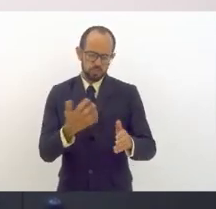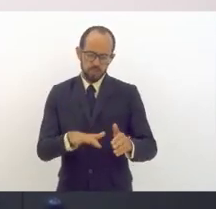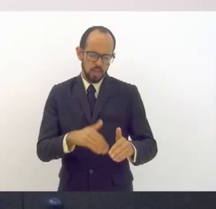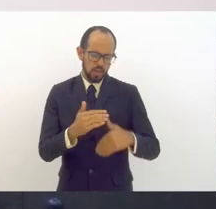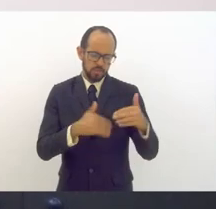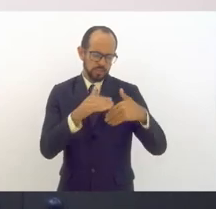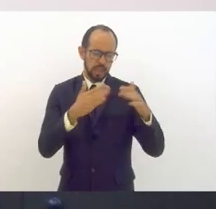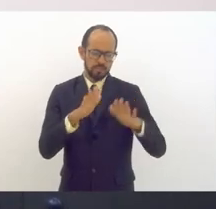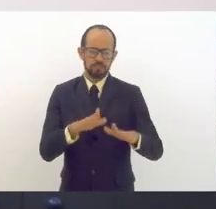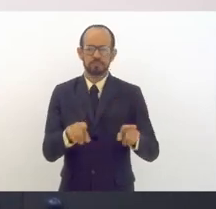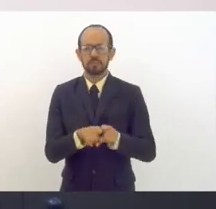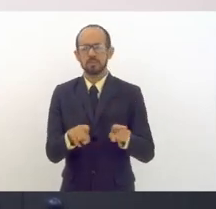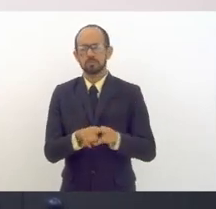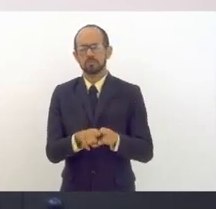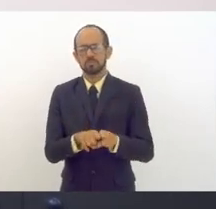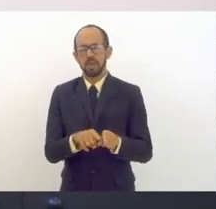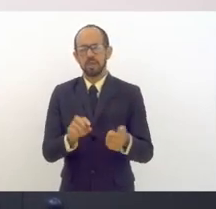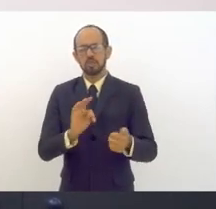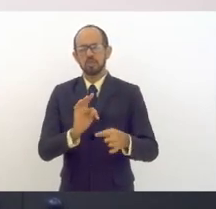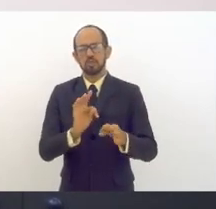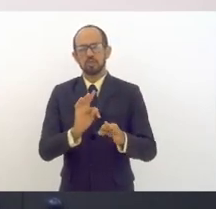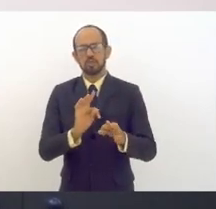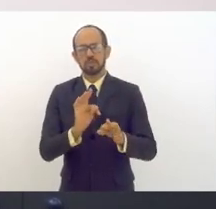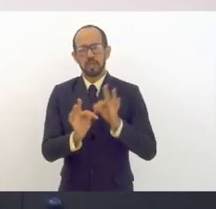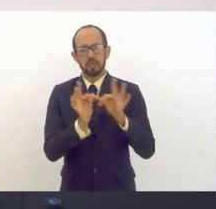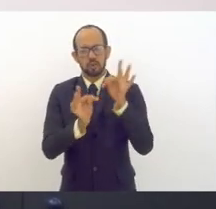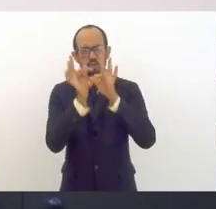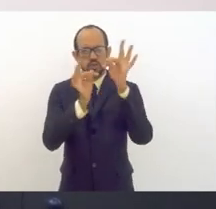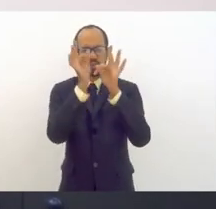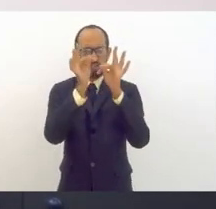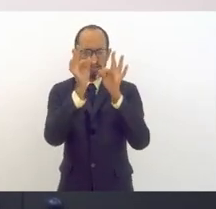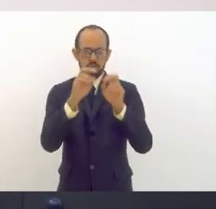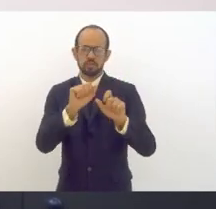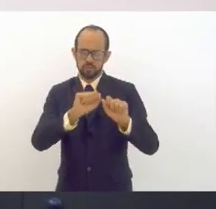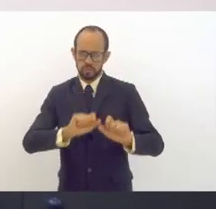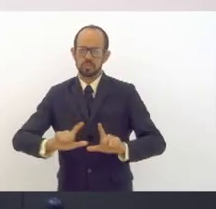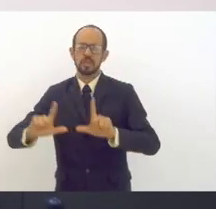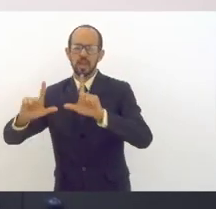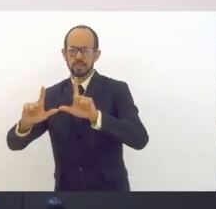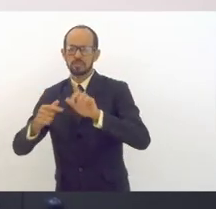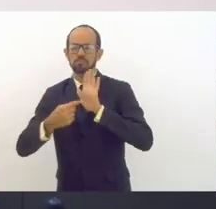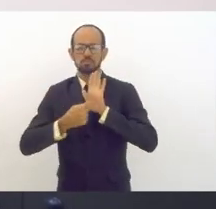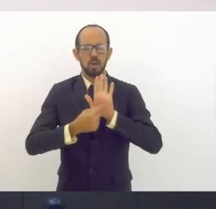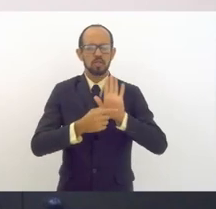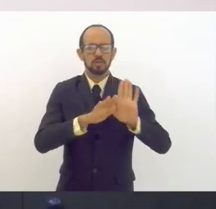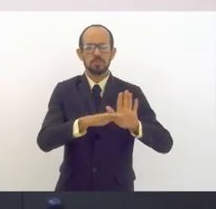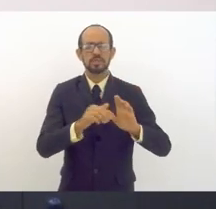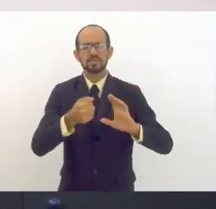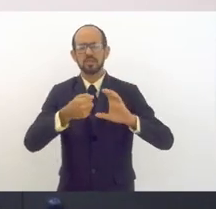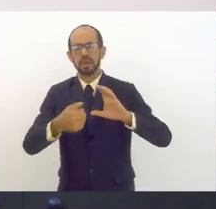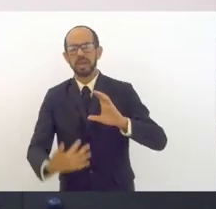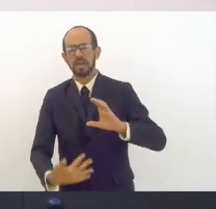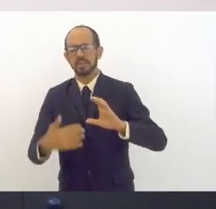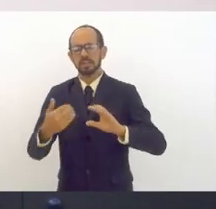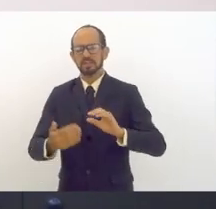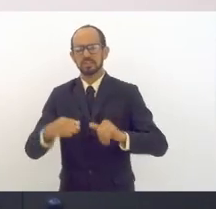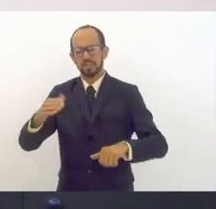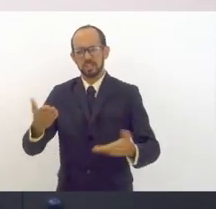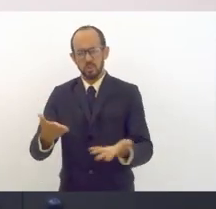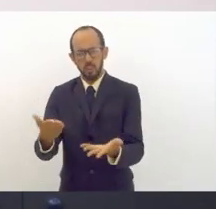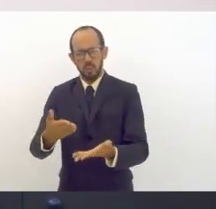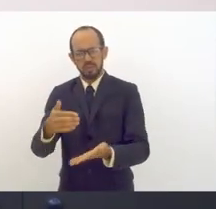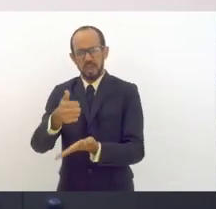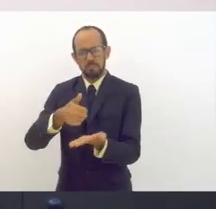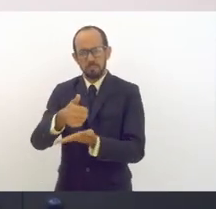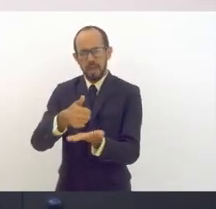E sobre a modernização tecnológica, os slides dão conta de alguns elementos de modernização, mas tem um elemento de modernização tecnológica que hoje é basilar: